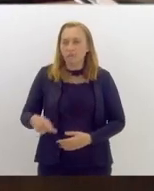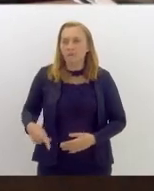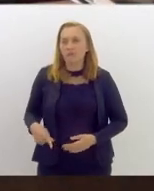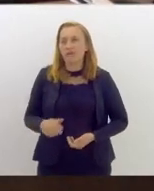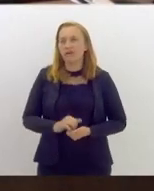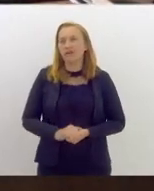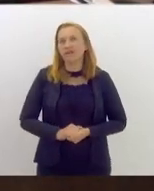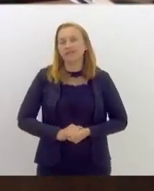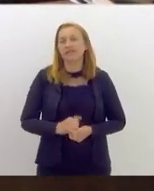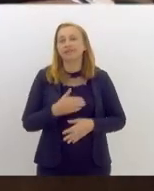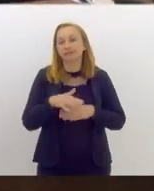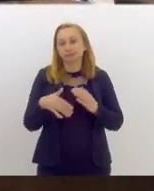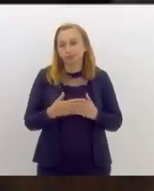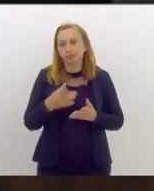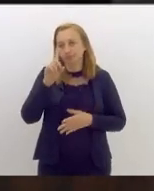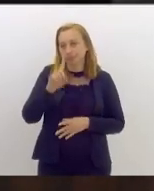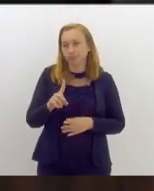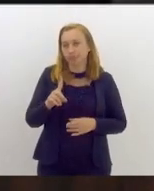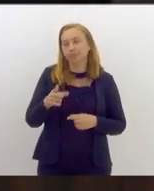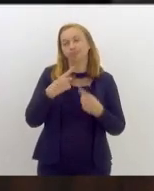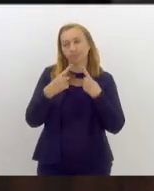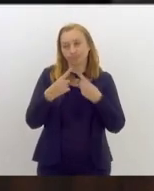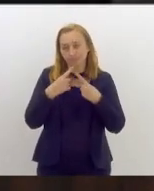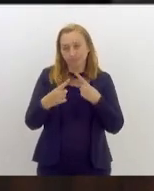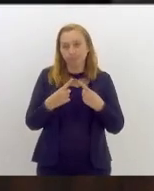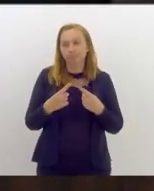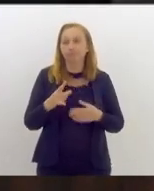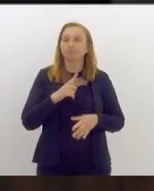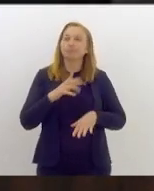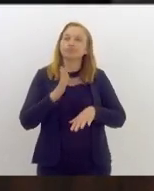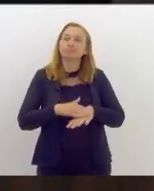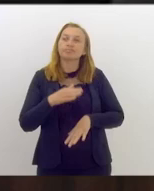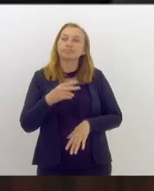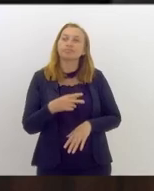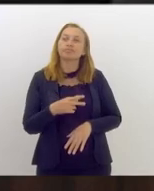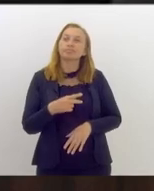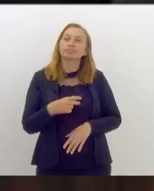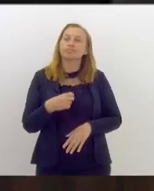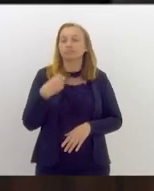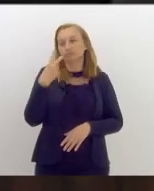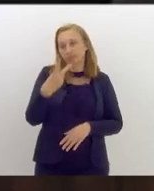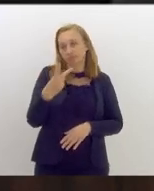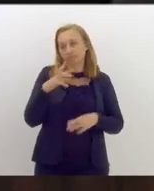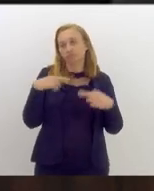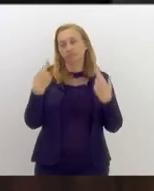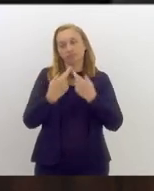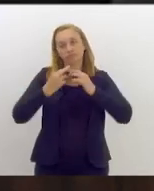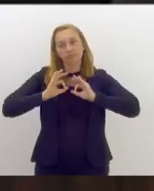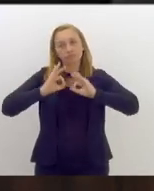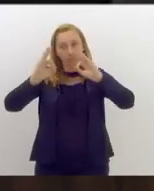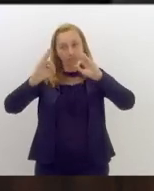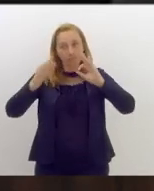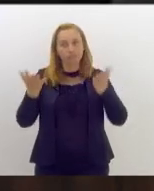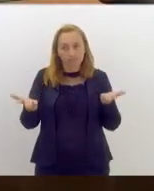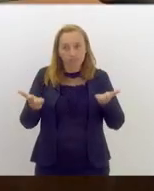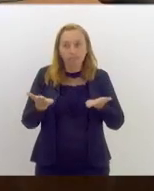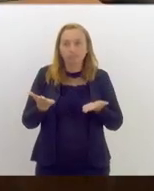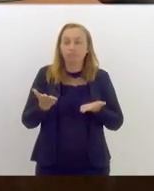todo mundo tem direito de discutir nós temos mais duas sessões exagerada